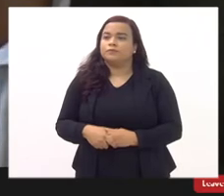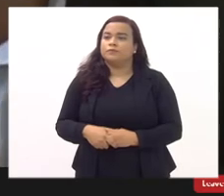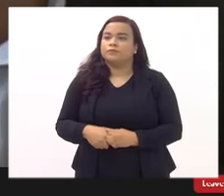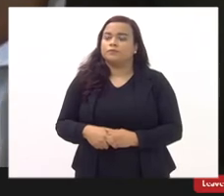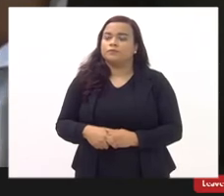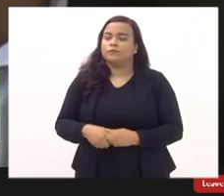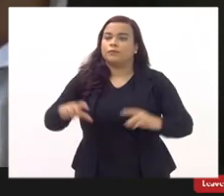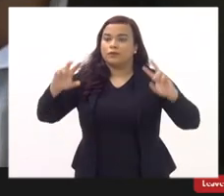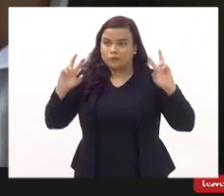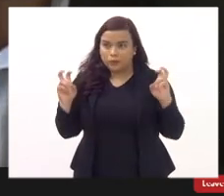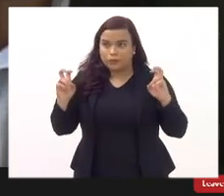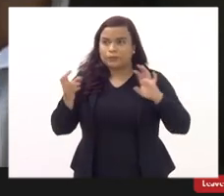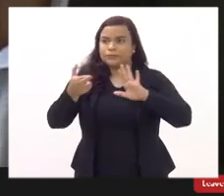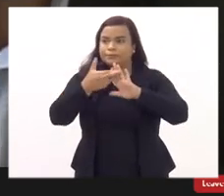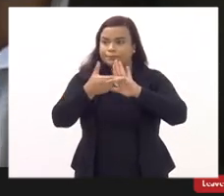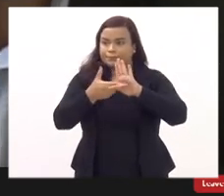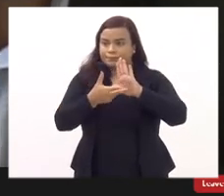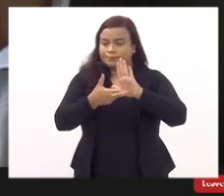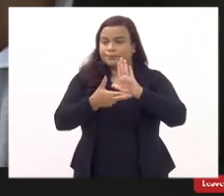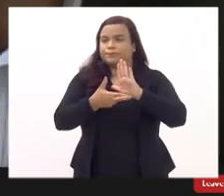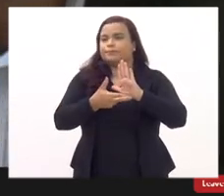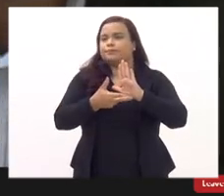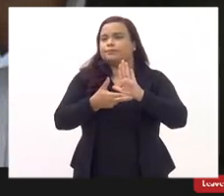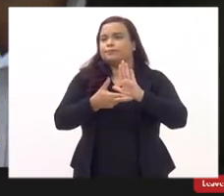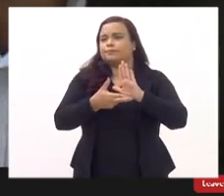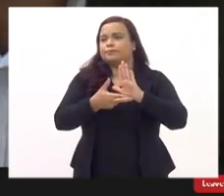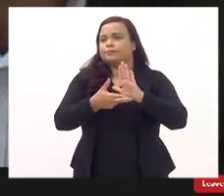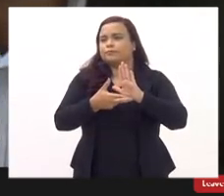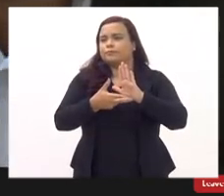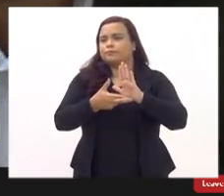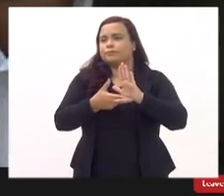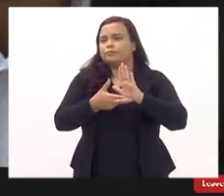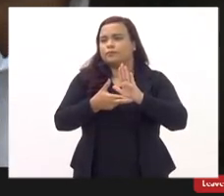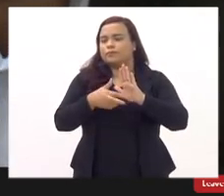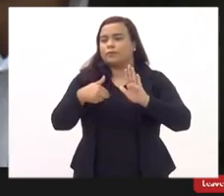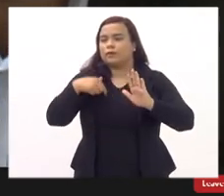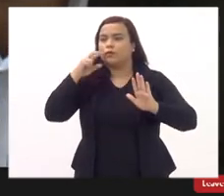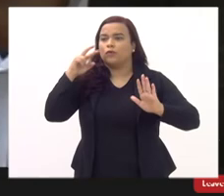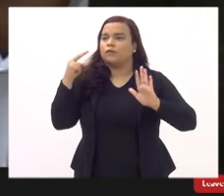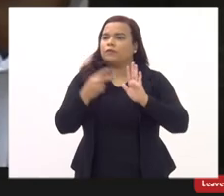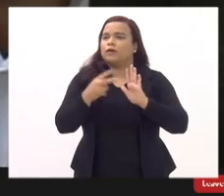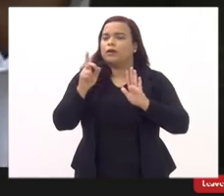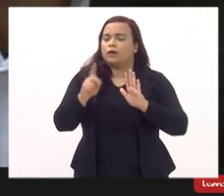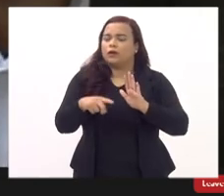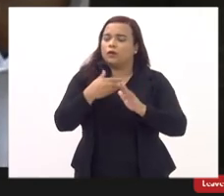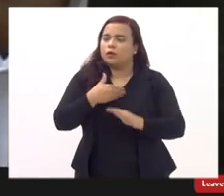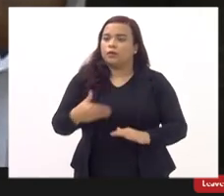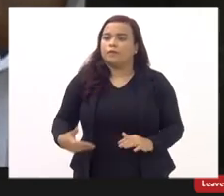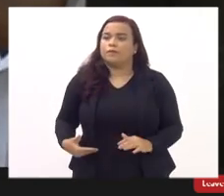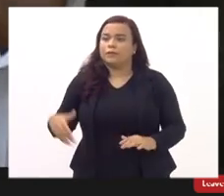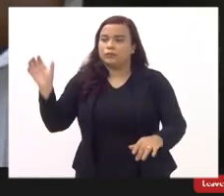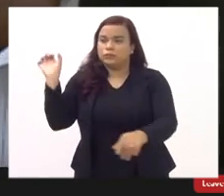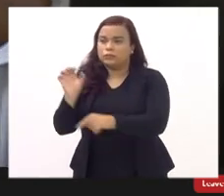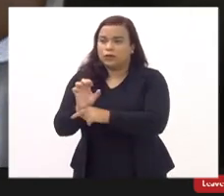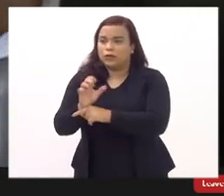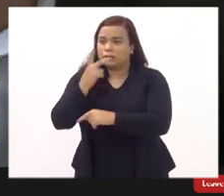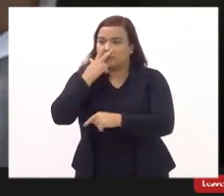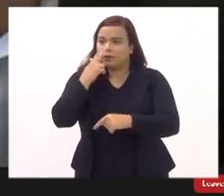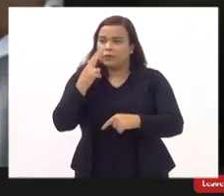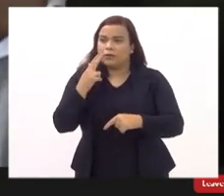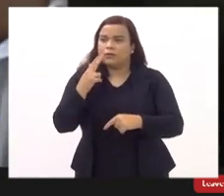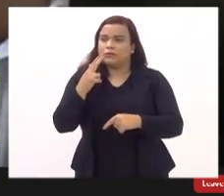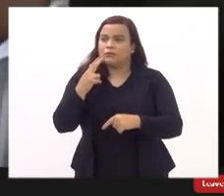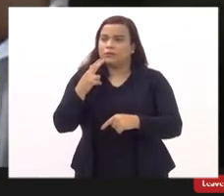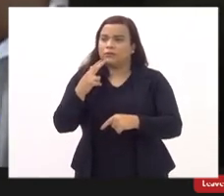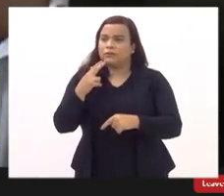com relação à regulamentação. Eu entendo que o governo do Estado transpassa um pouco